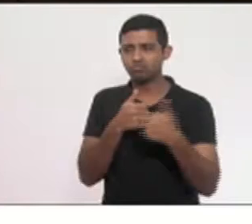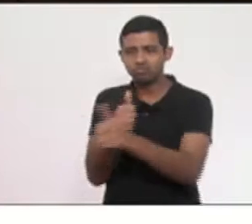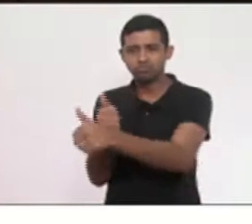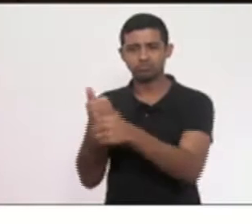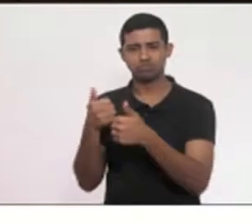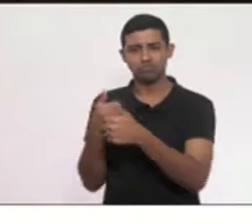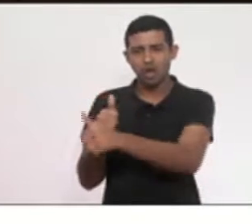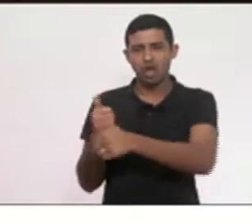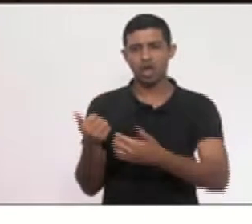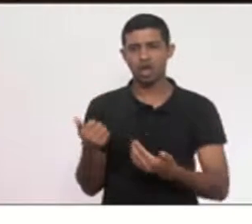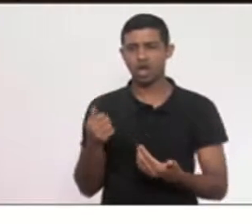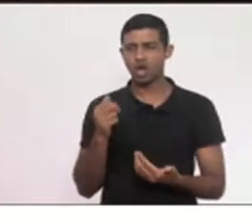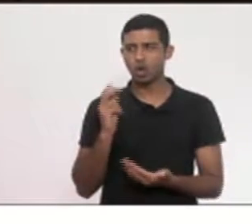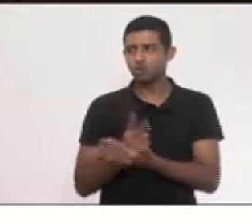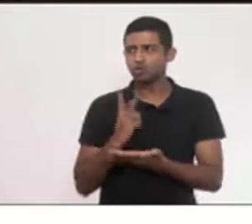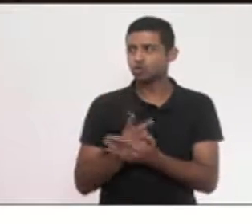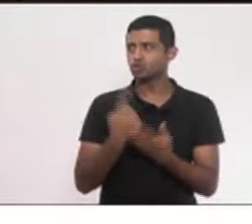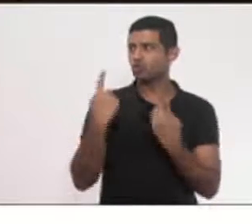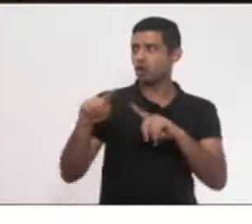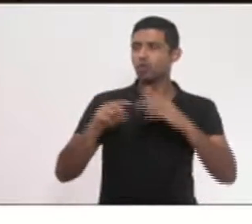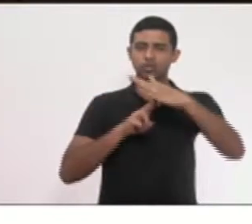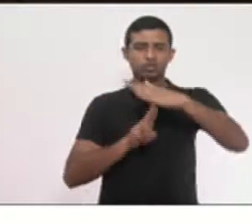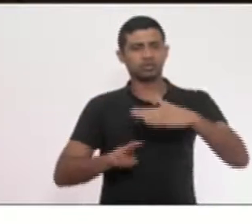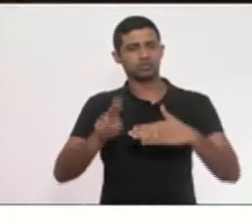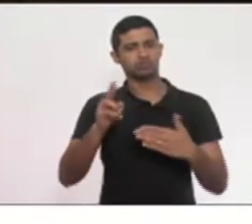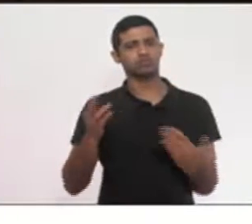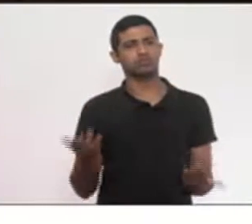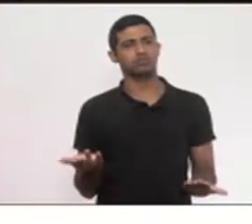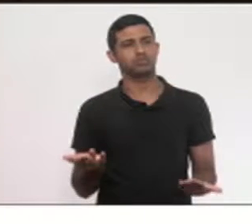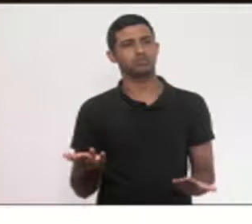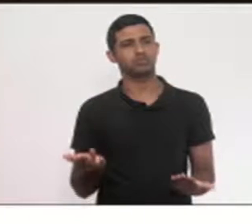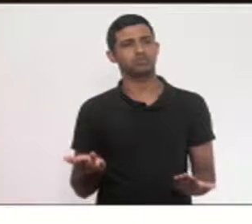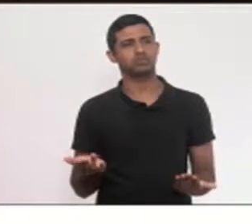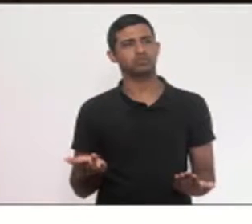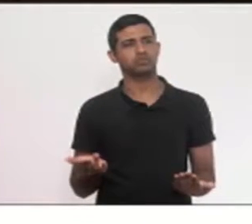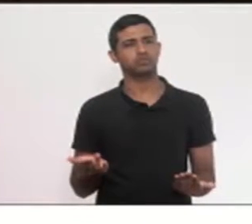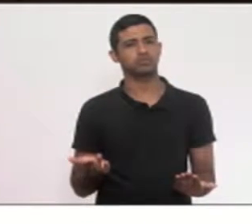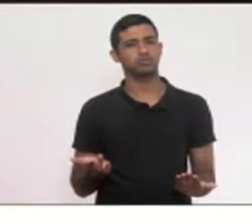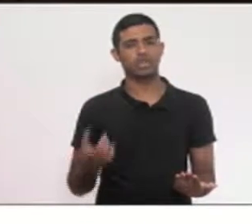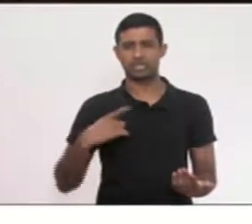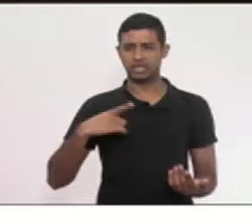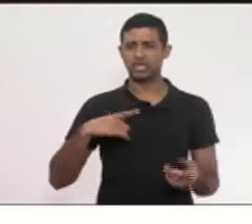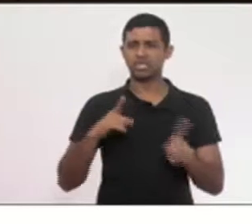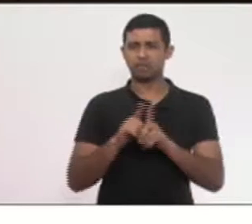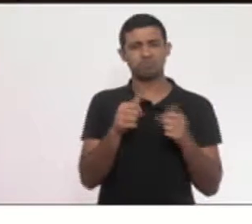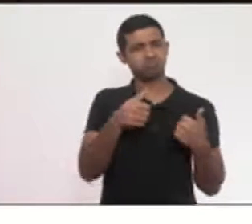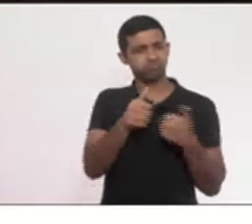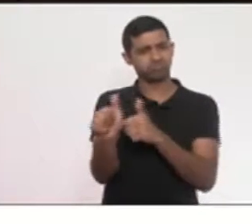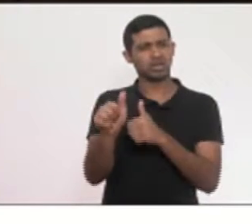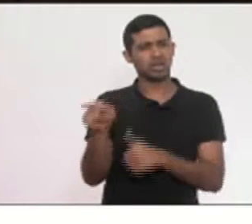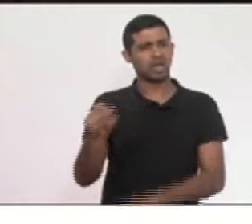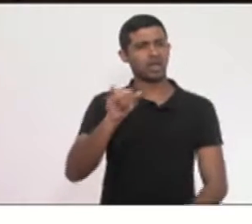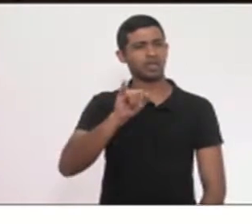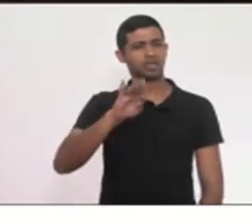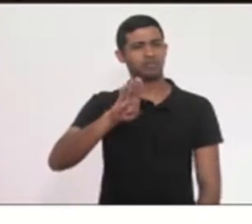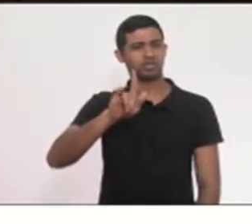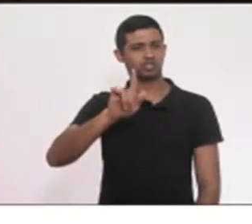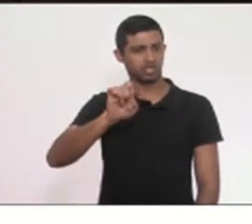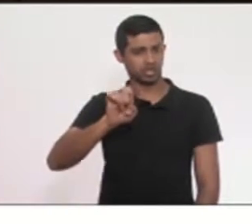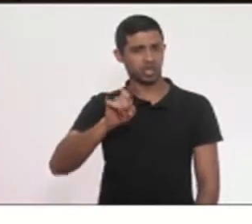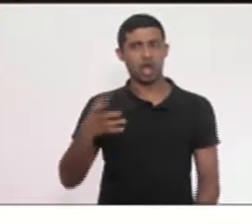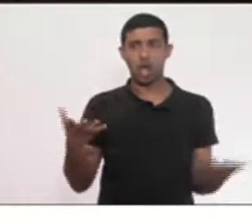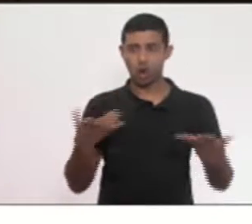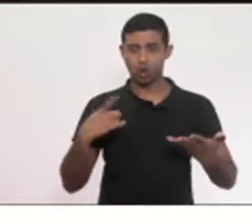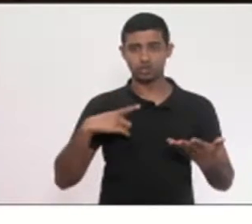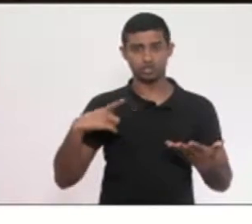para a perseguição às universidades. Isso para não falar da perseguição ao IBGE. Hoje tem uma manifestação